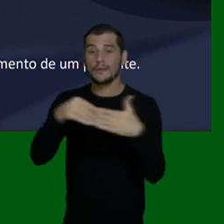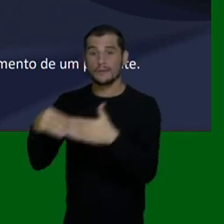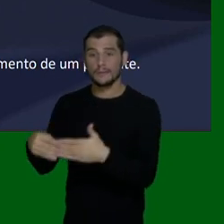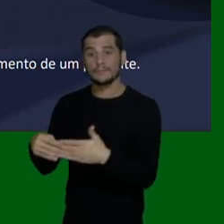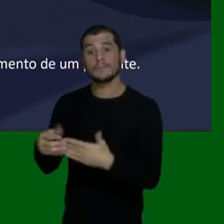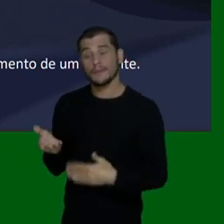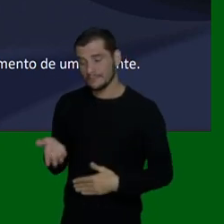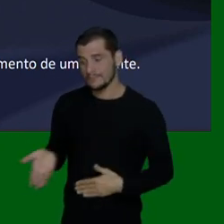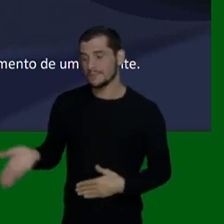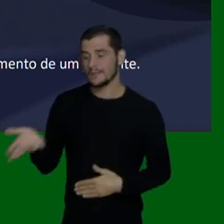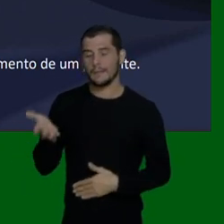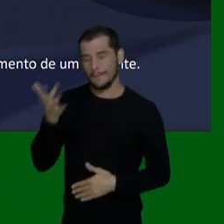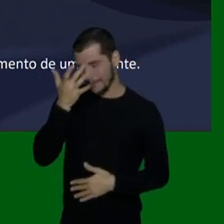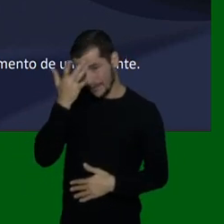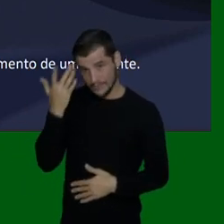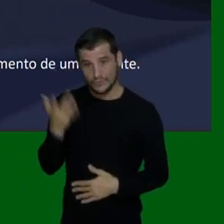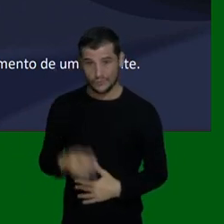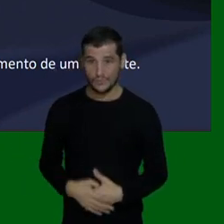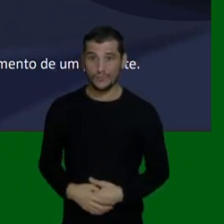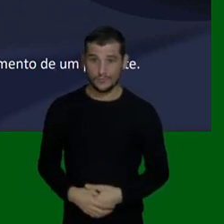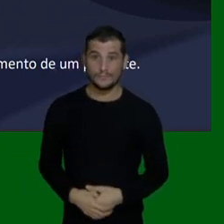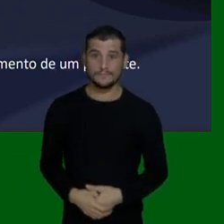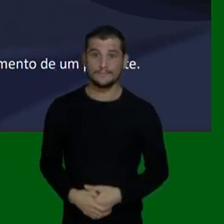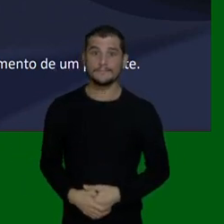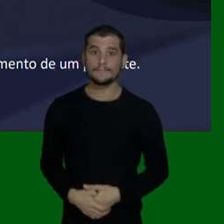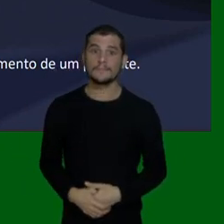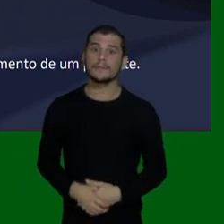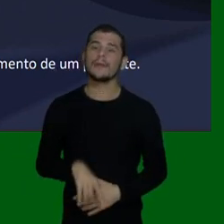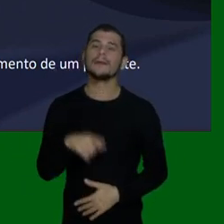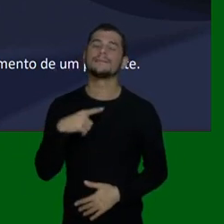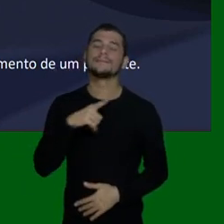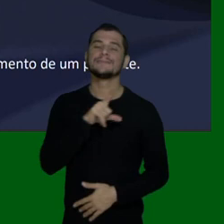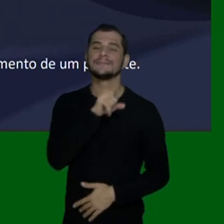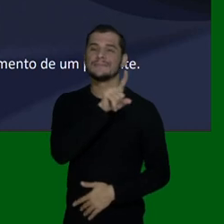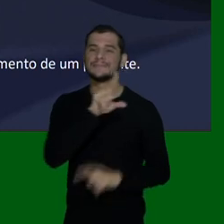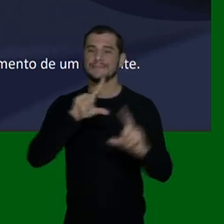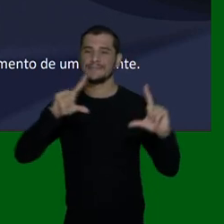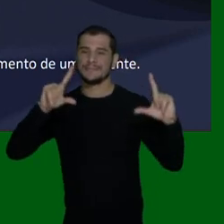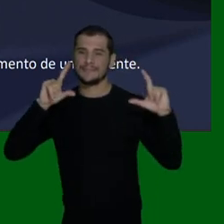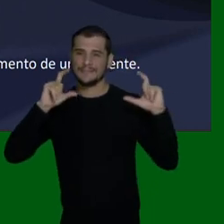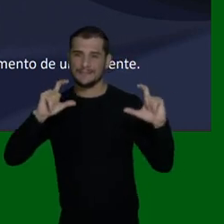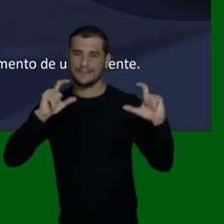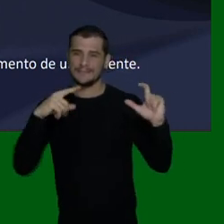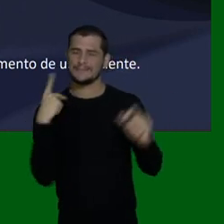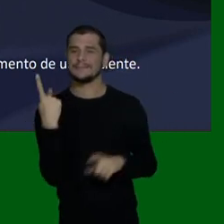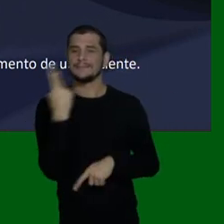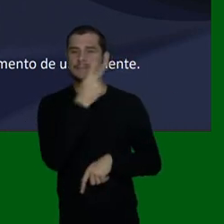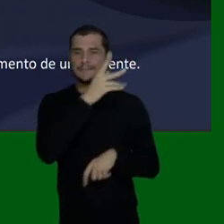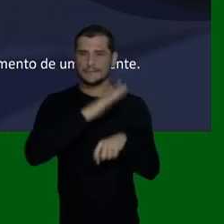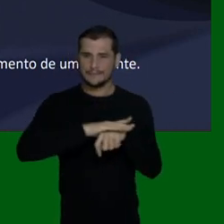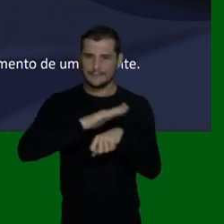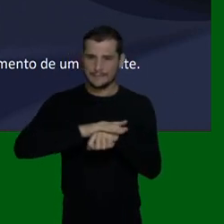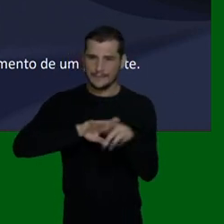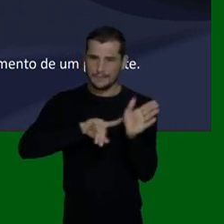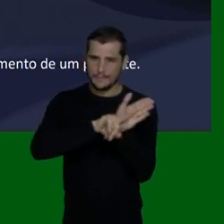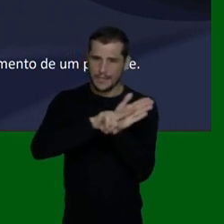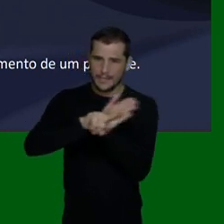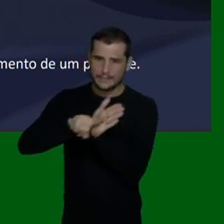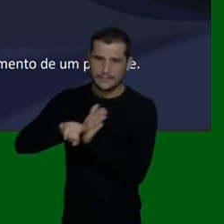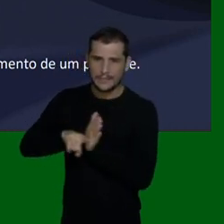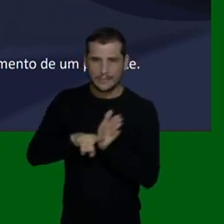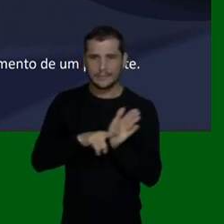paciente da do um estudo de caso de uma pesquisa que eu fiz e eu levei essa pesquisa para vários